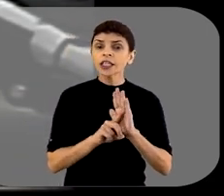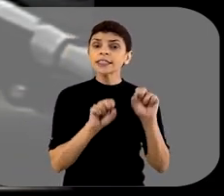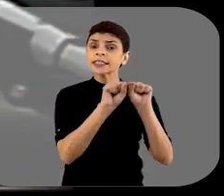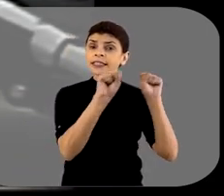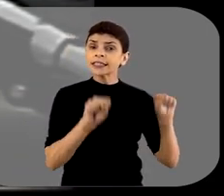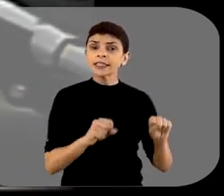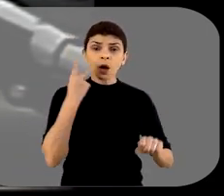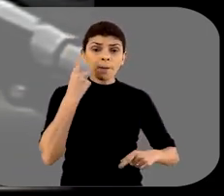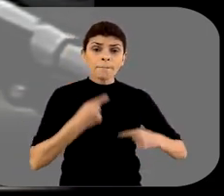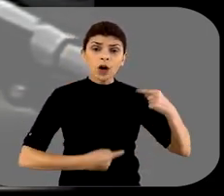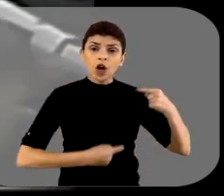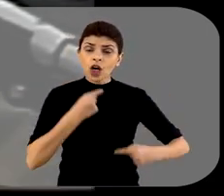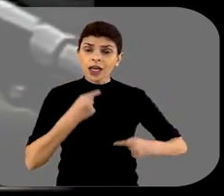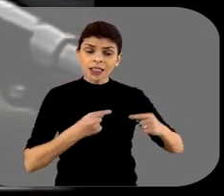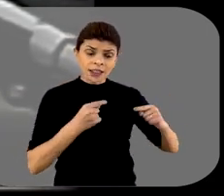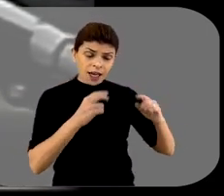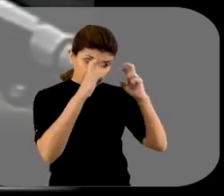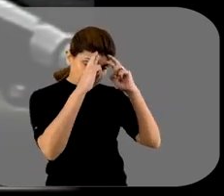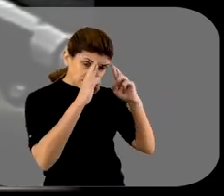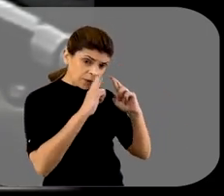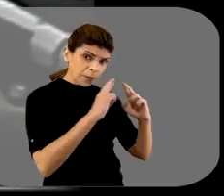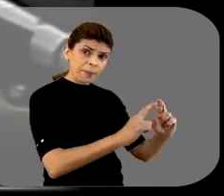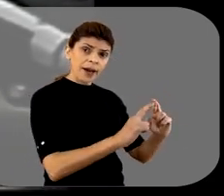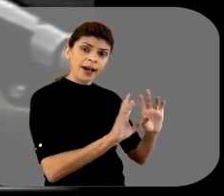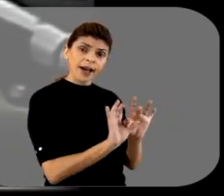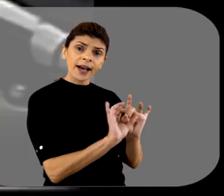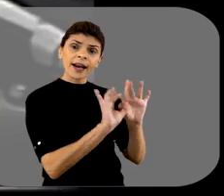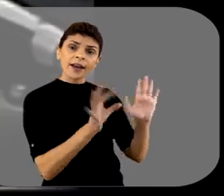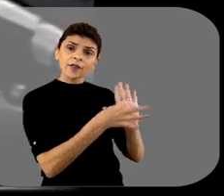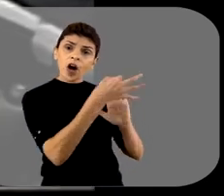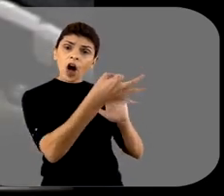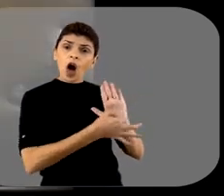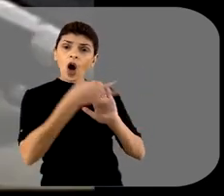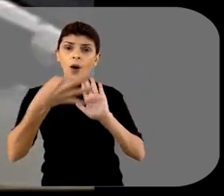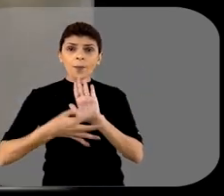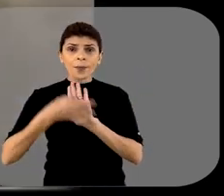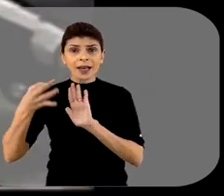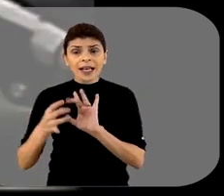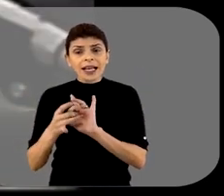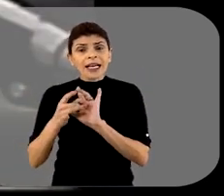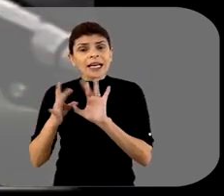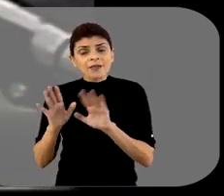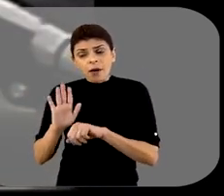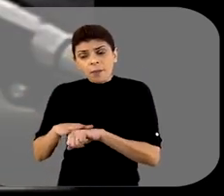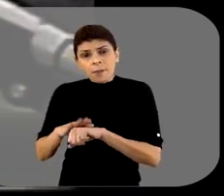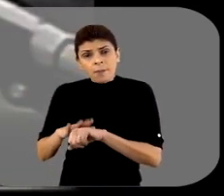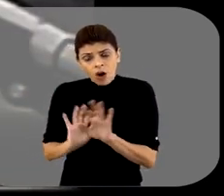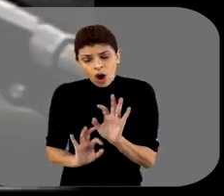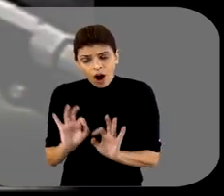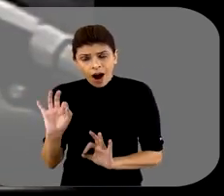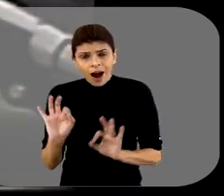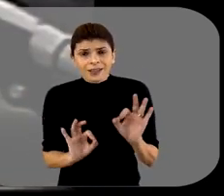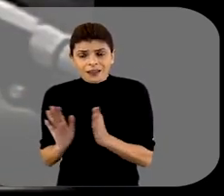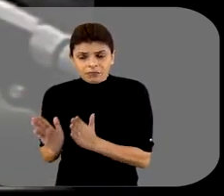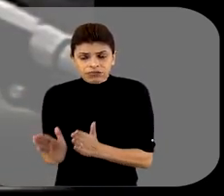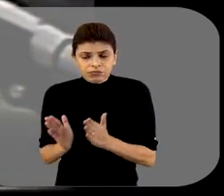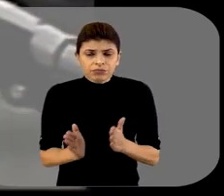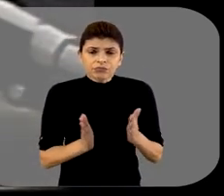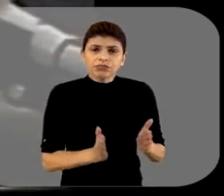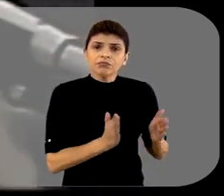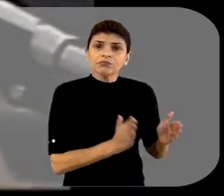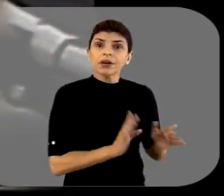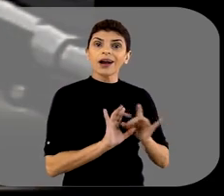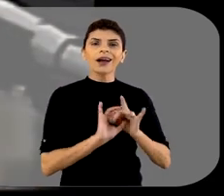que respeite a livre opinião, a livre possibilidade de organização,